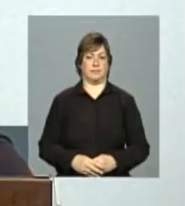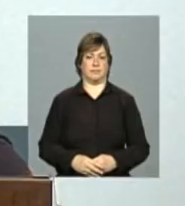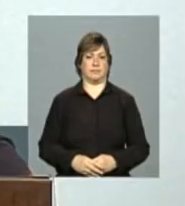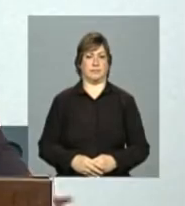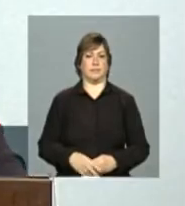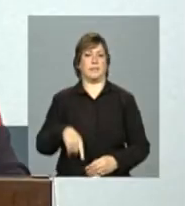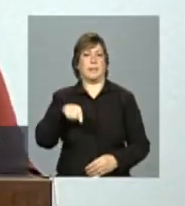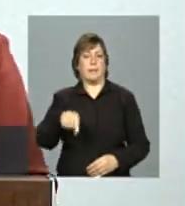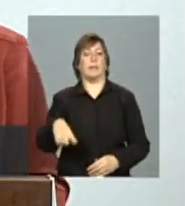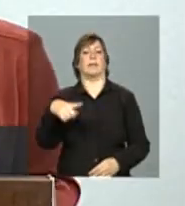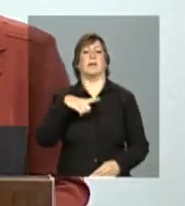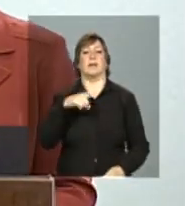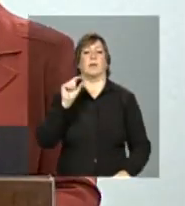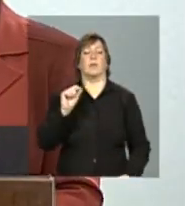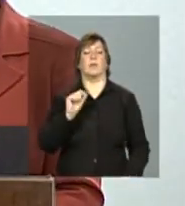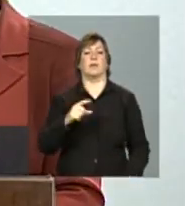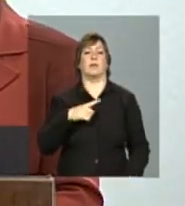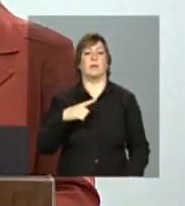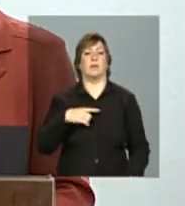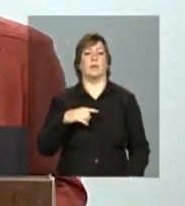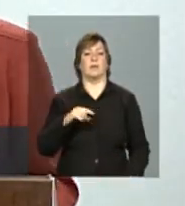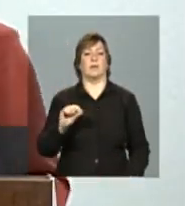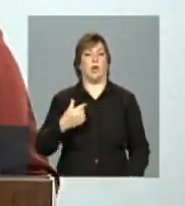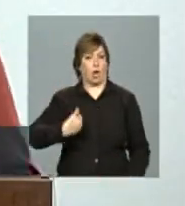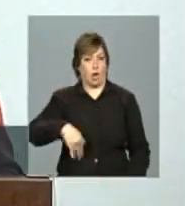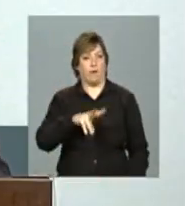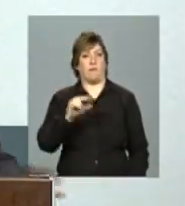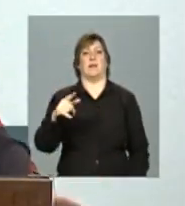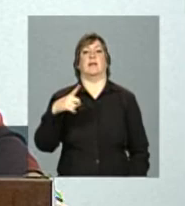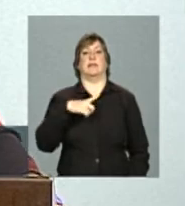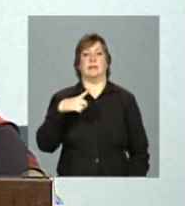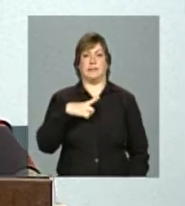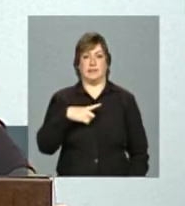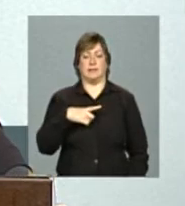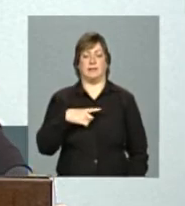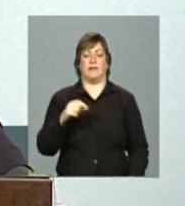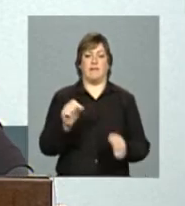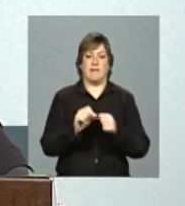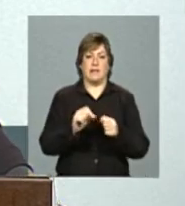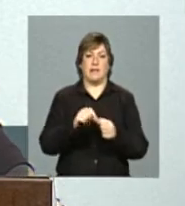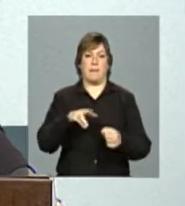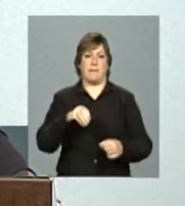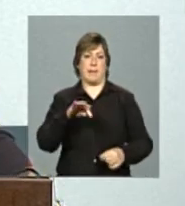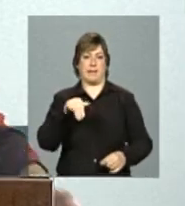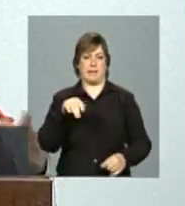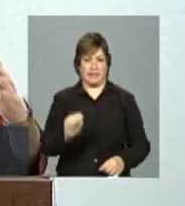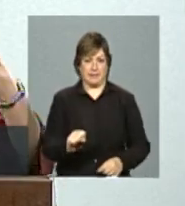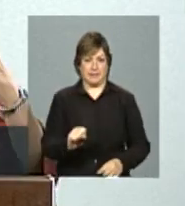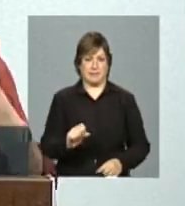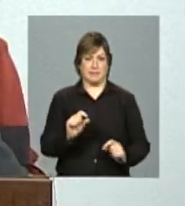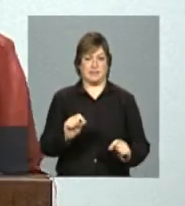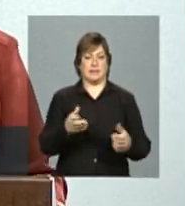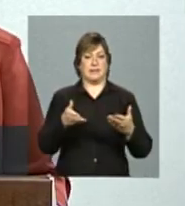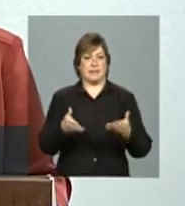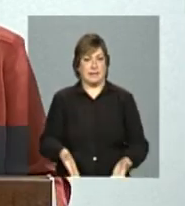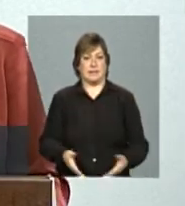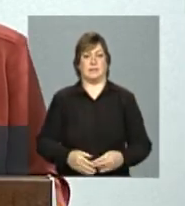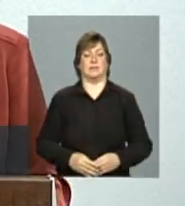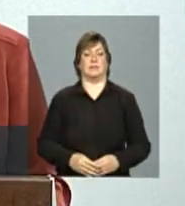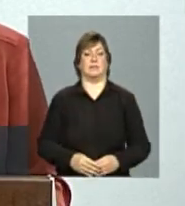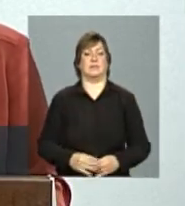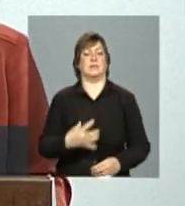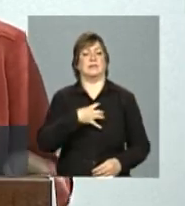e isso significa que nós teremos de criar metas nesse sentido